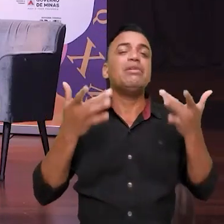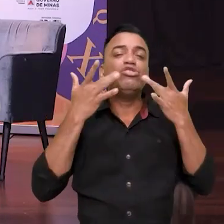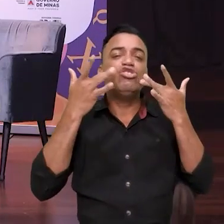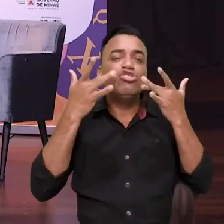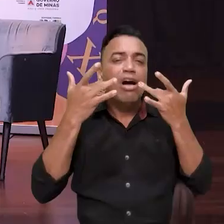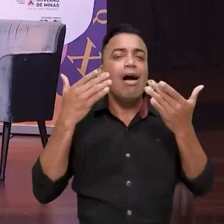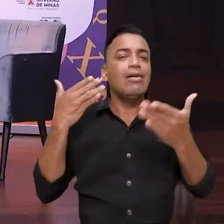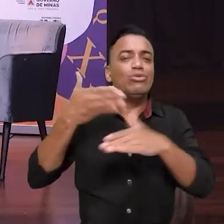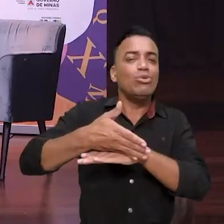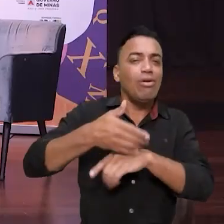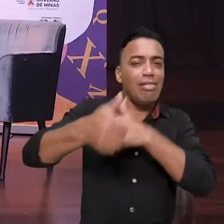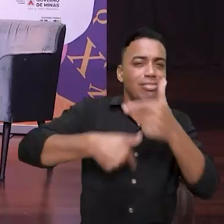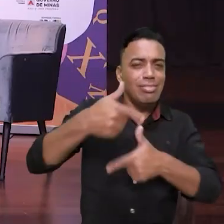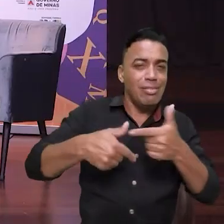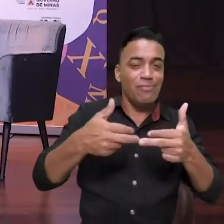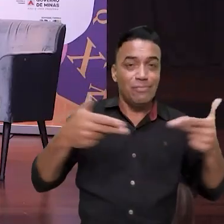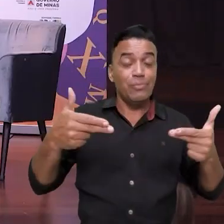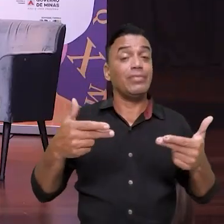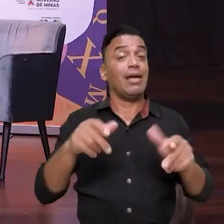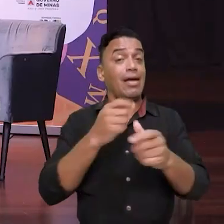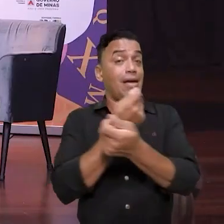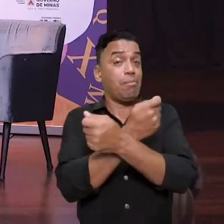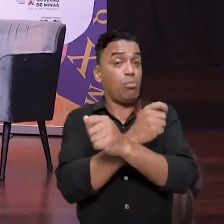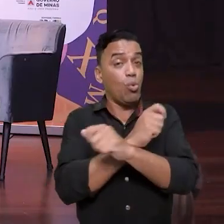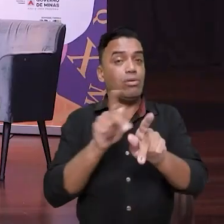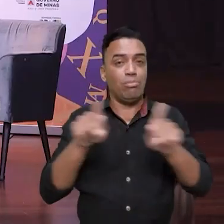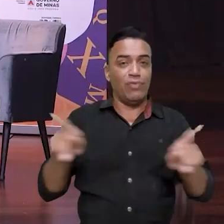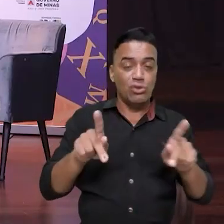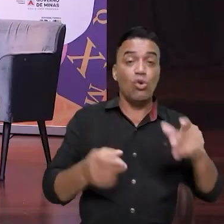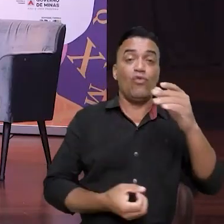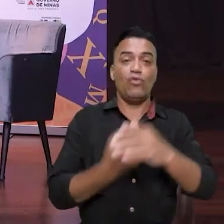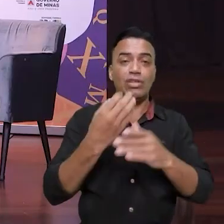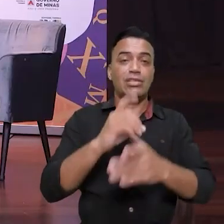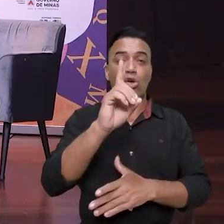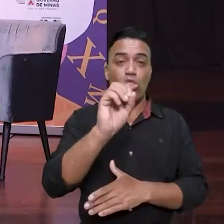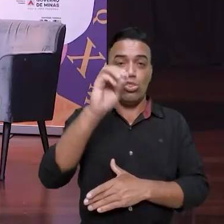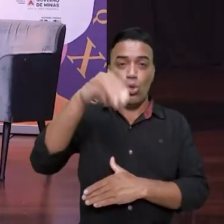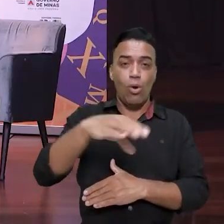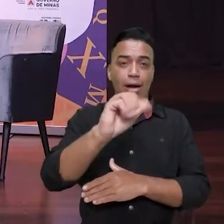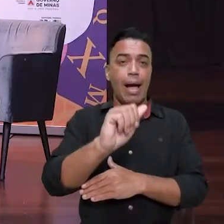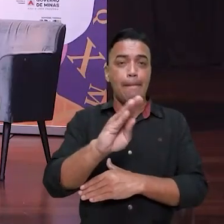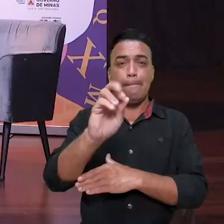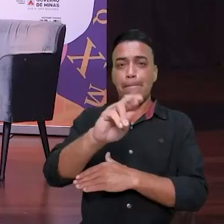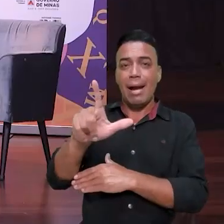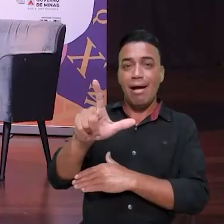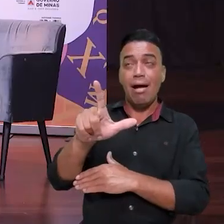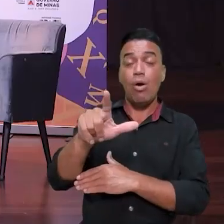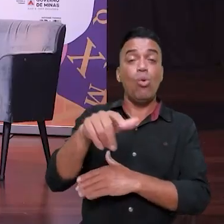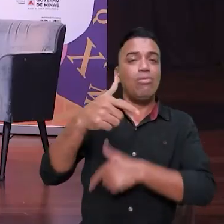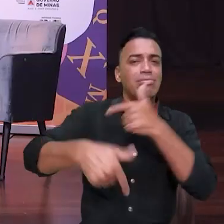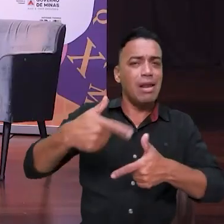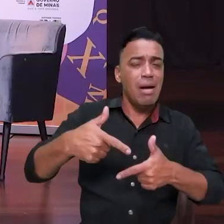Amor, entre muitos outros. Ele é professor da PUC Minas, da Fundação Dom Cabral, e sua obra transita entre a dor